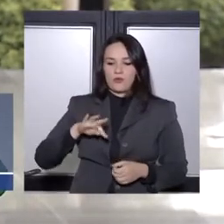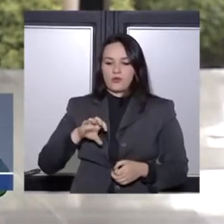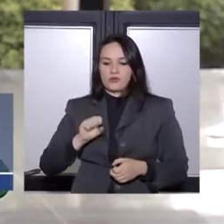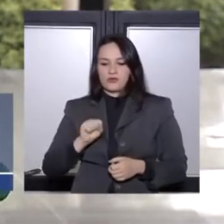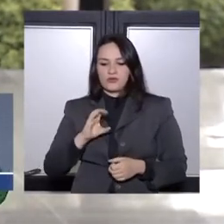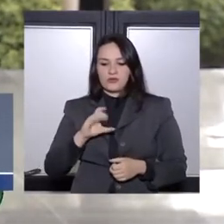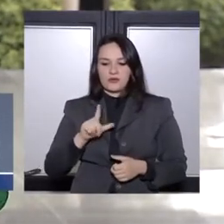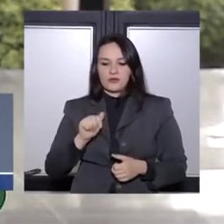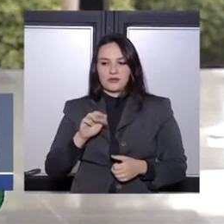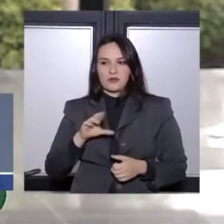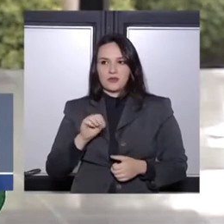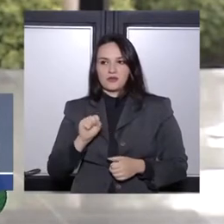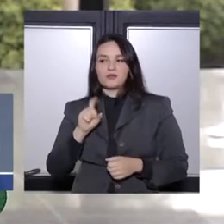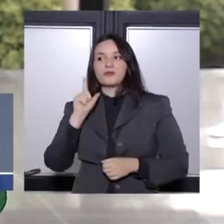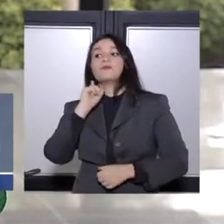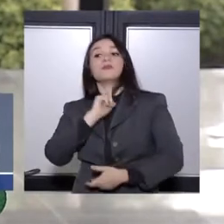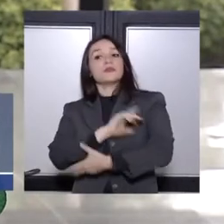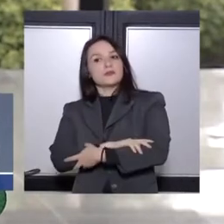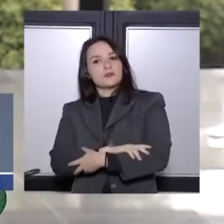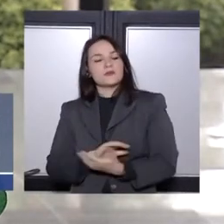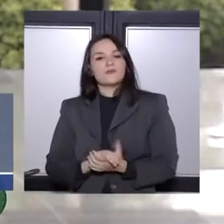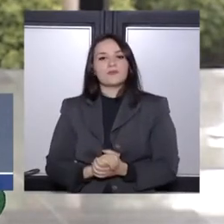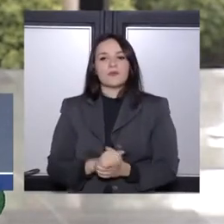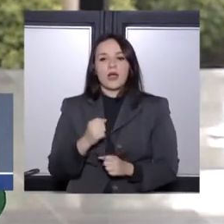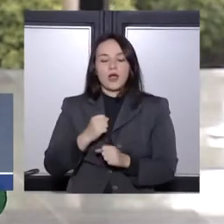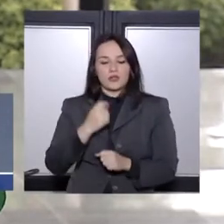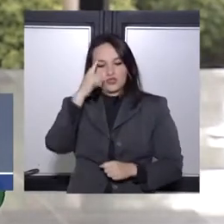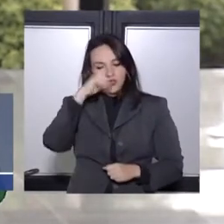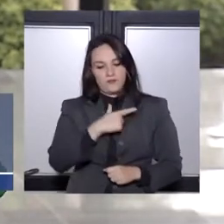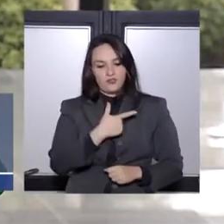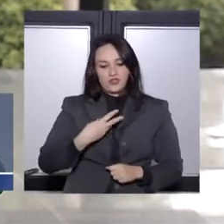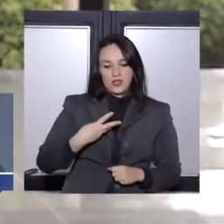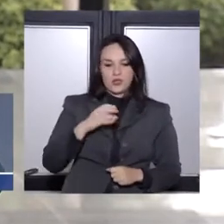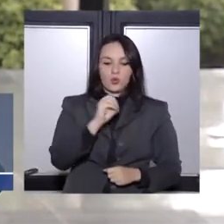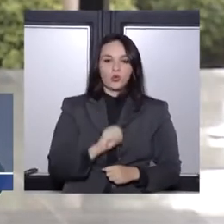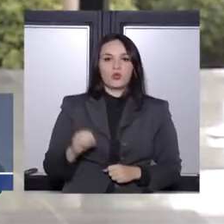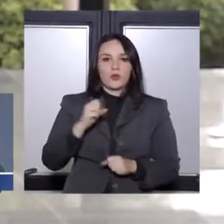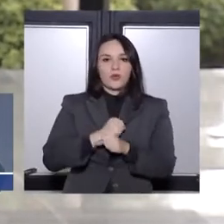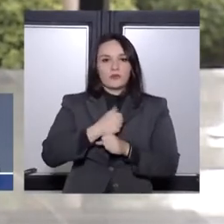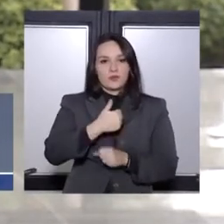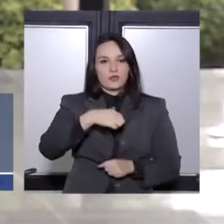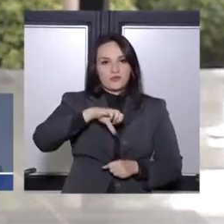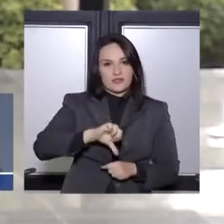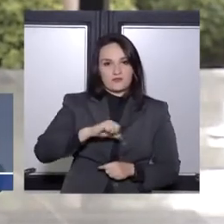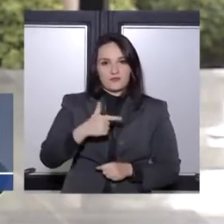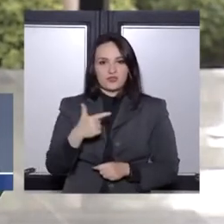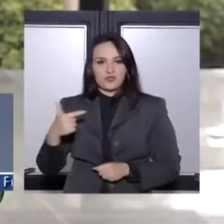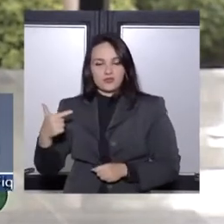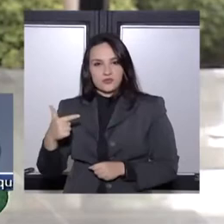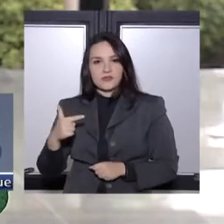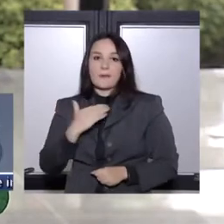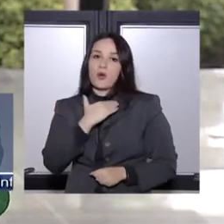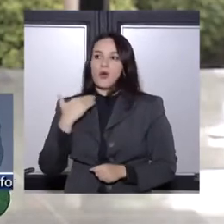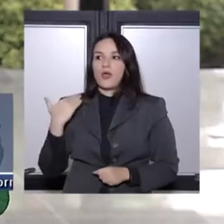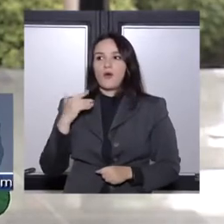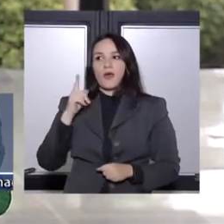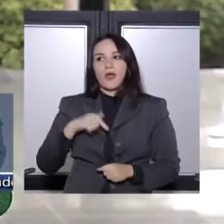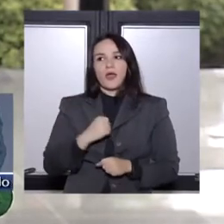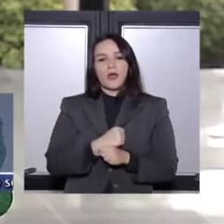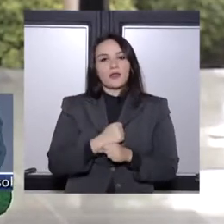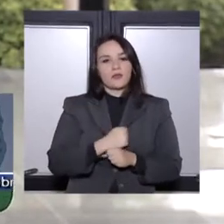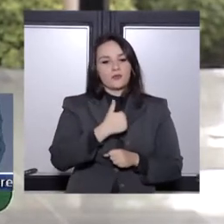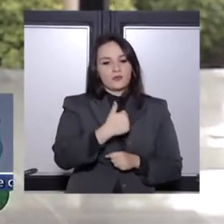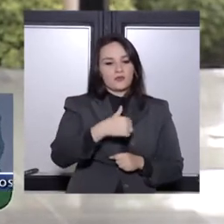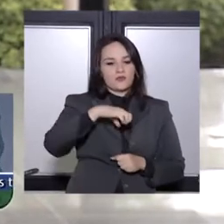dia 26 de outubro de 1922, e faleceu em 97, aos